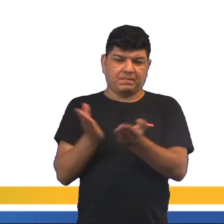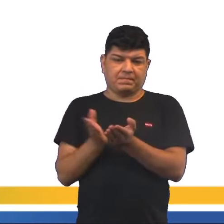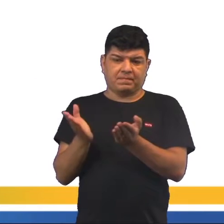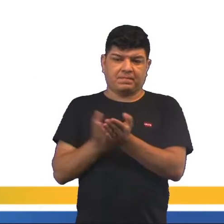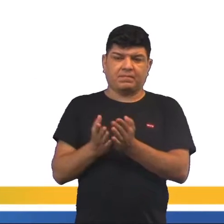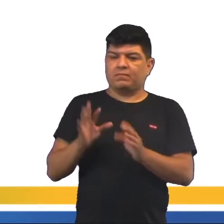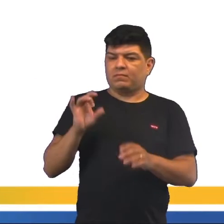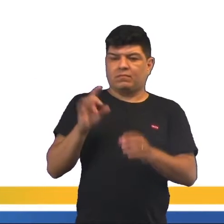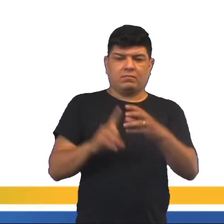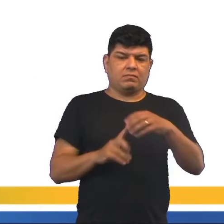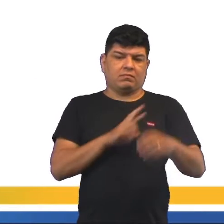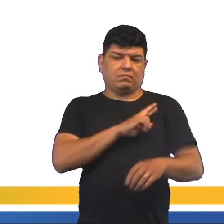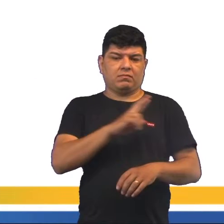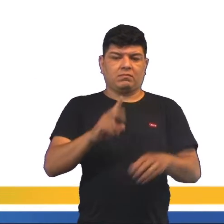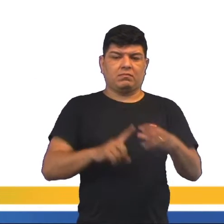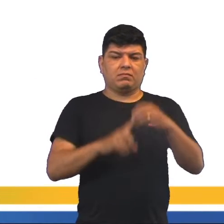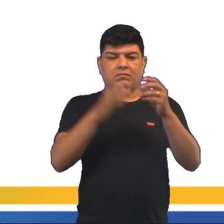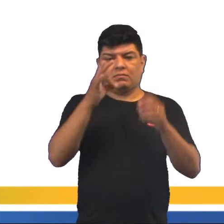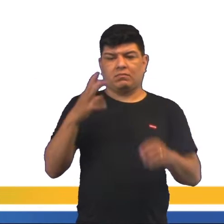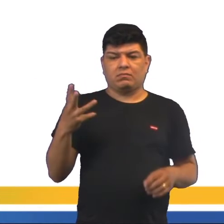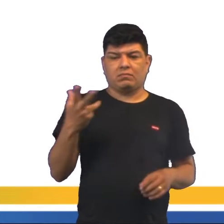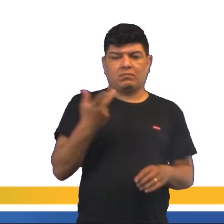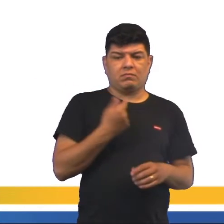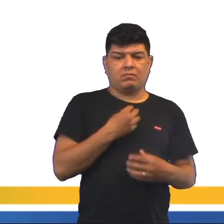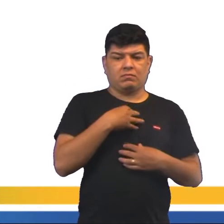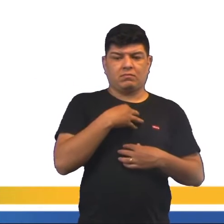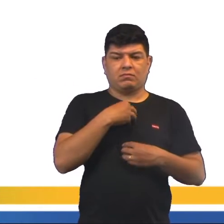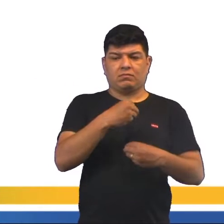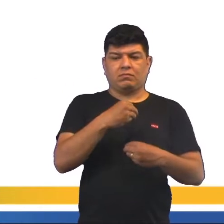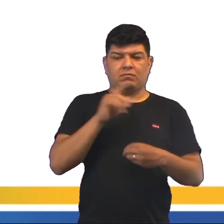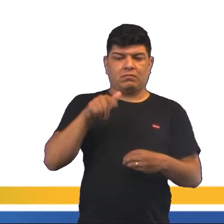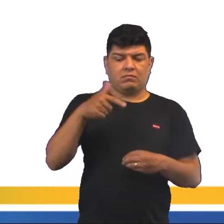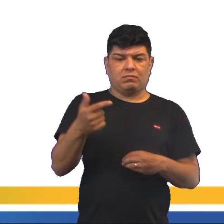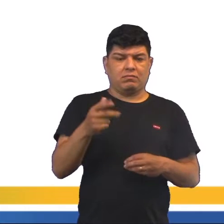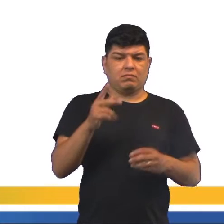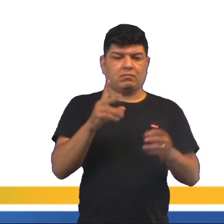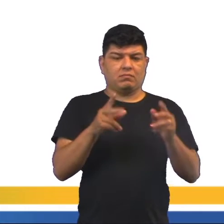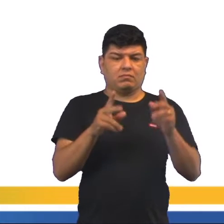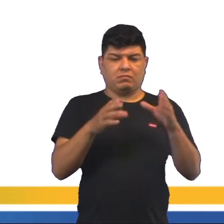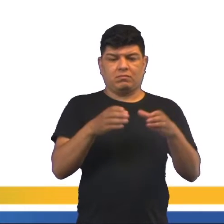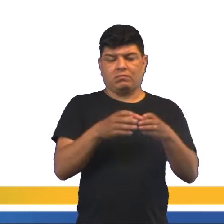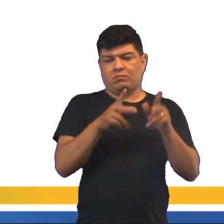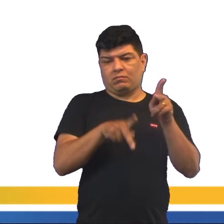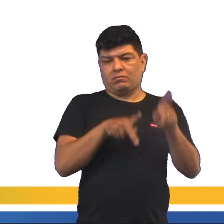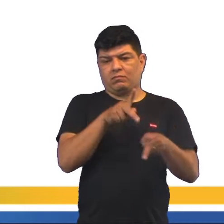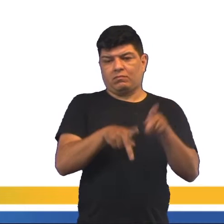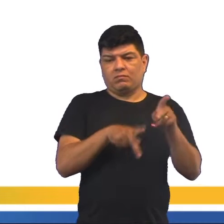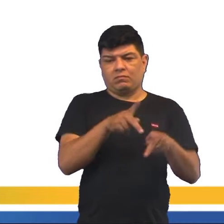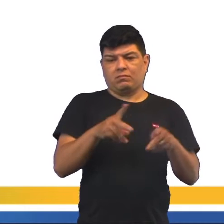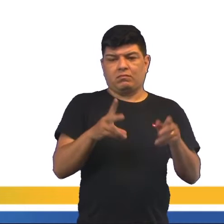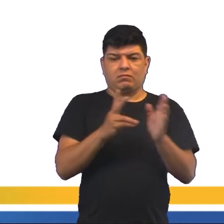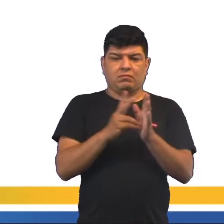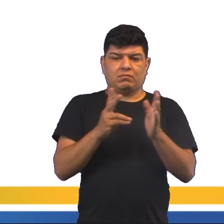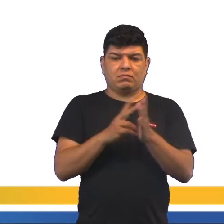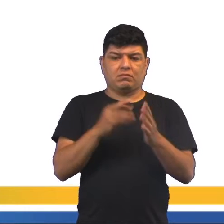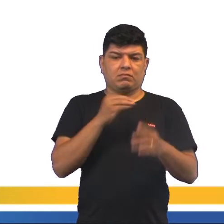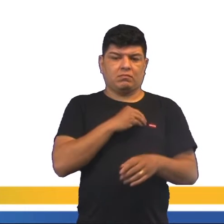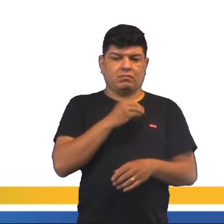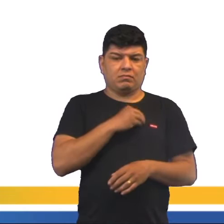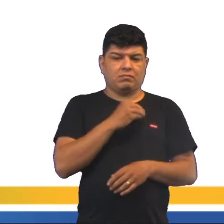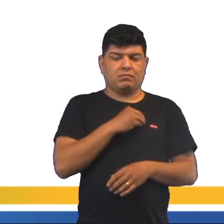religião correta, que levaria à salvação da alma, enquanto a religião dos povos nativos era inferior, errada,